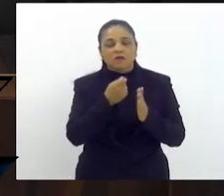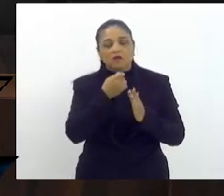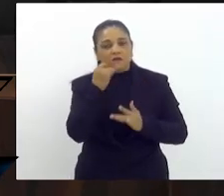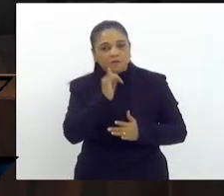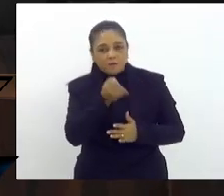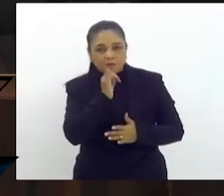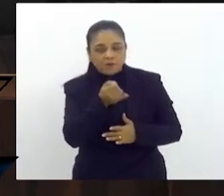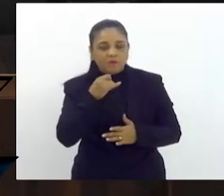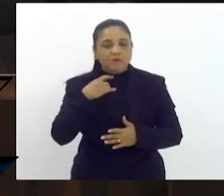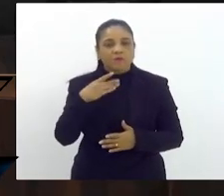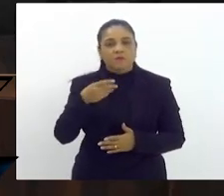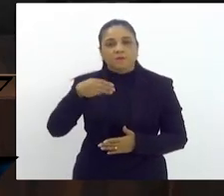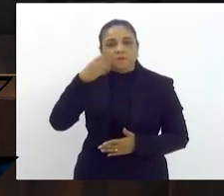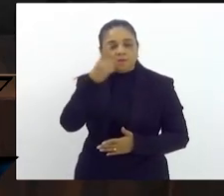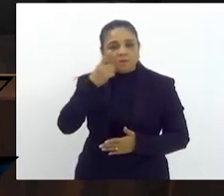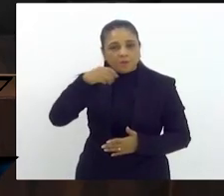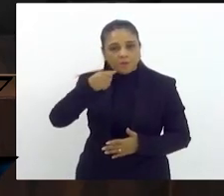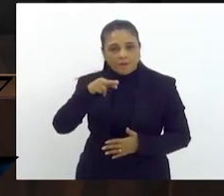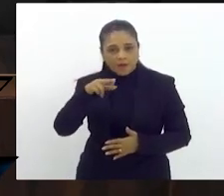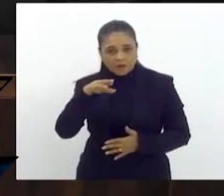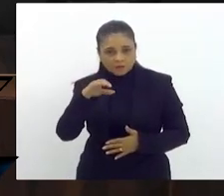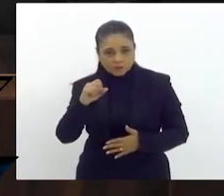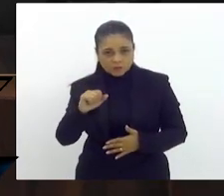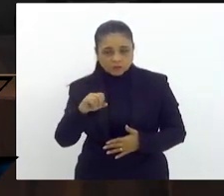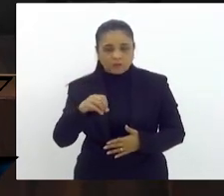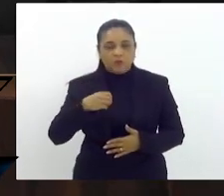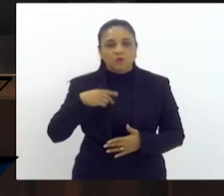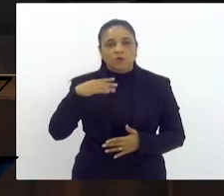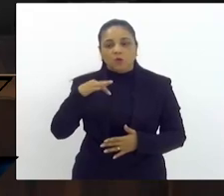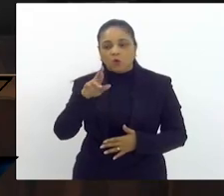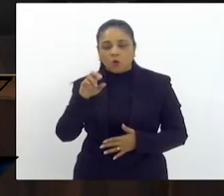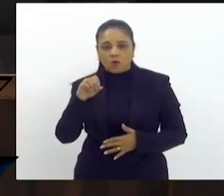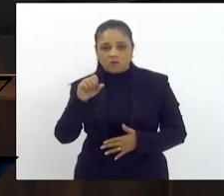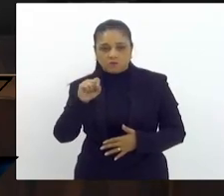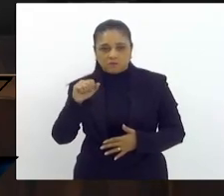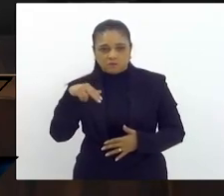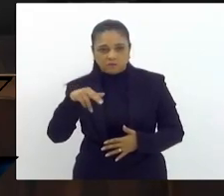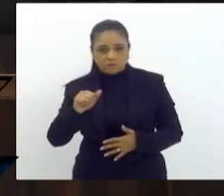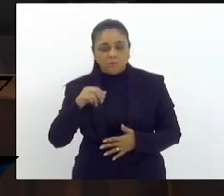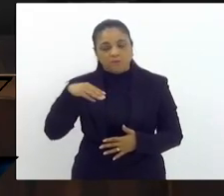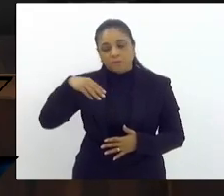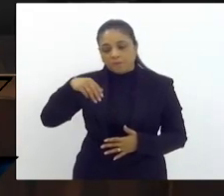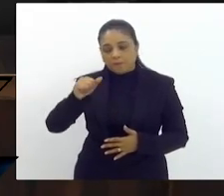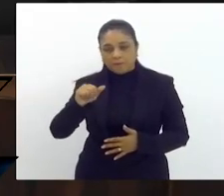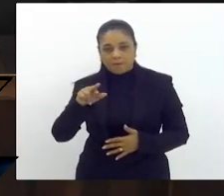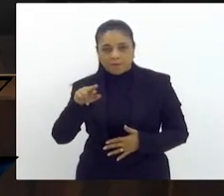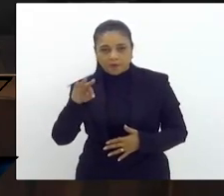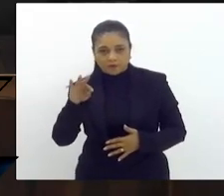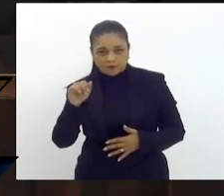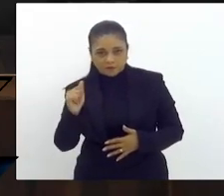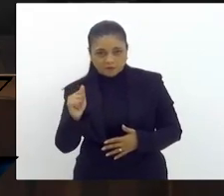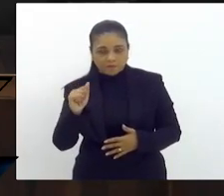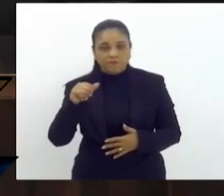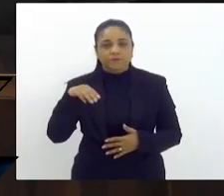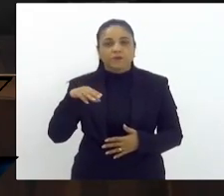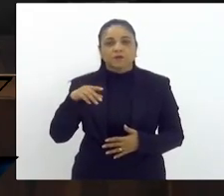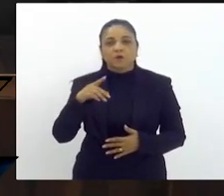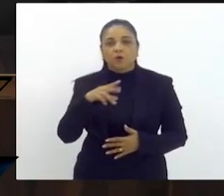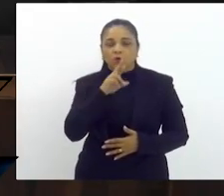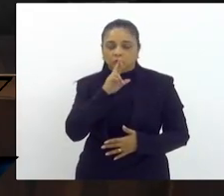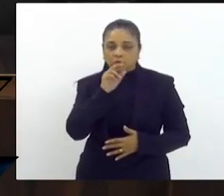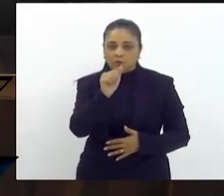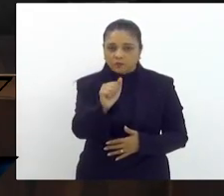deputados Márcio Pacheco Rosana Félix mata Rocha mata Rocha Rodrigo Amorim Luiz Paulo